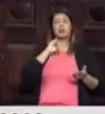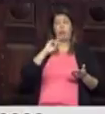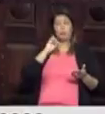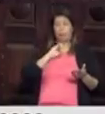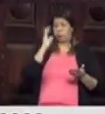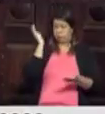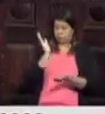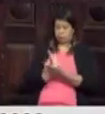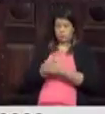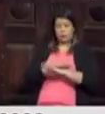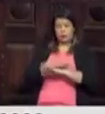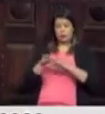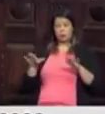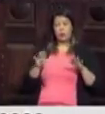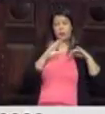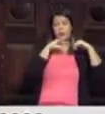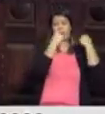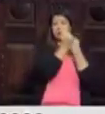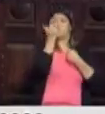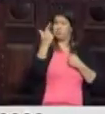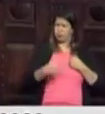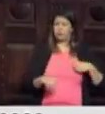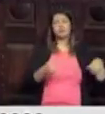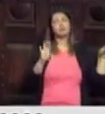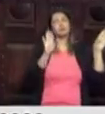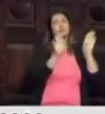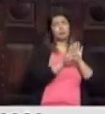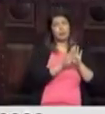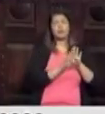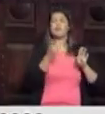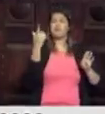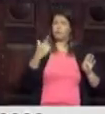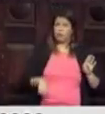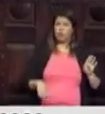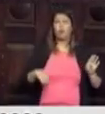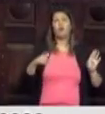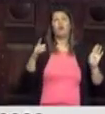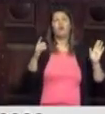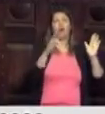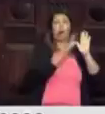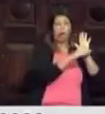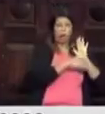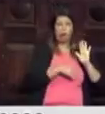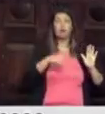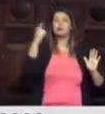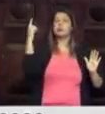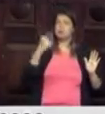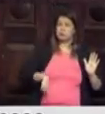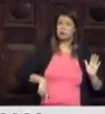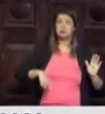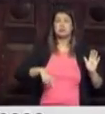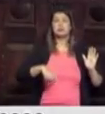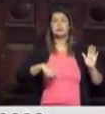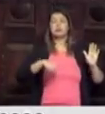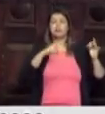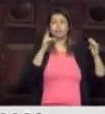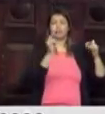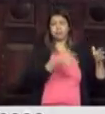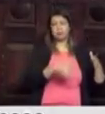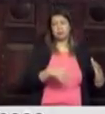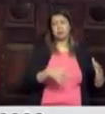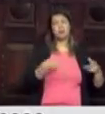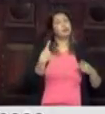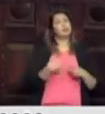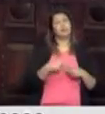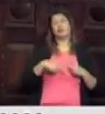entregue às traças, volta a ser saqueado, volta a ser roubado, volta a ser vilipendiado,